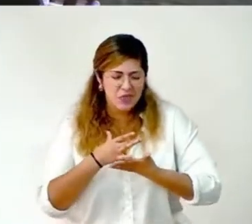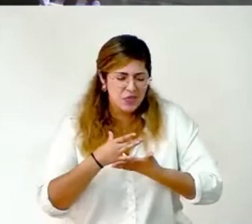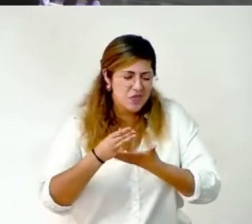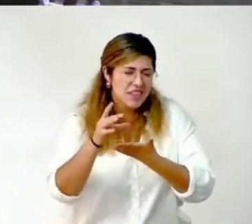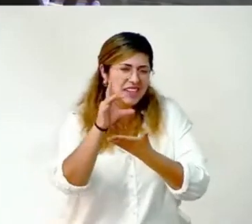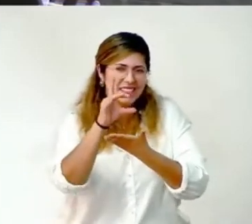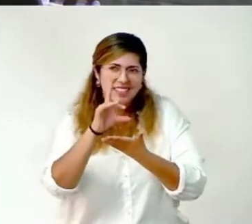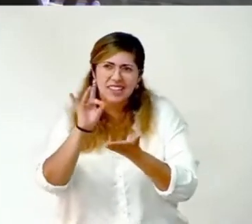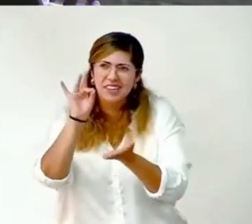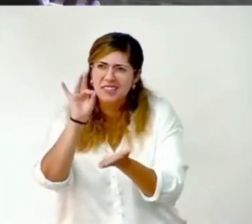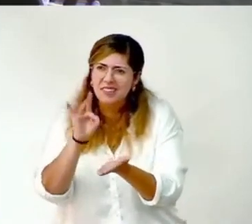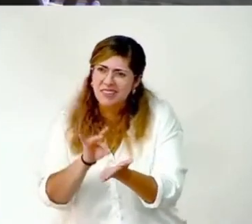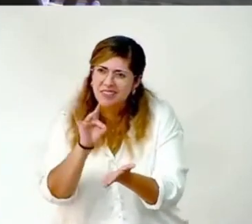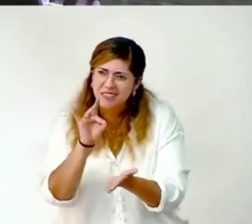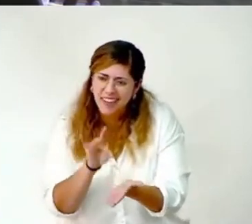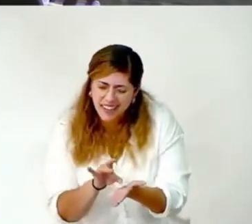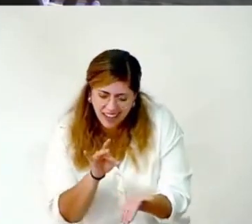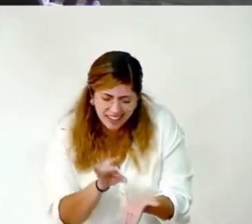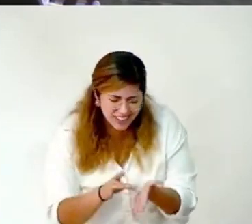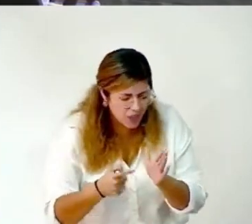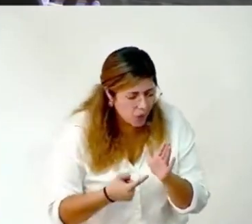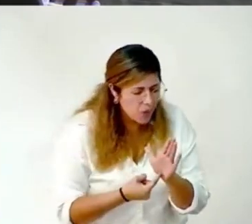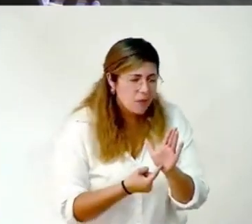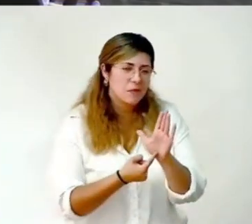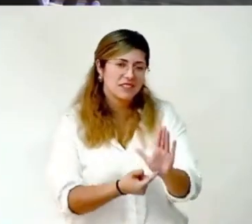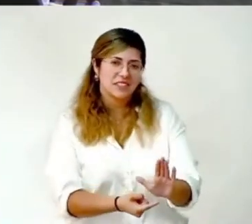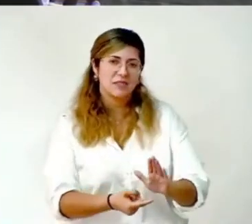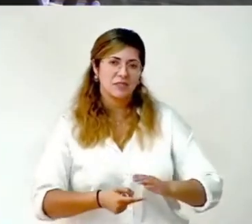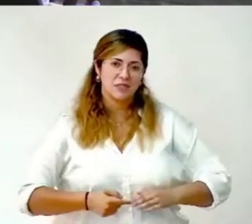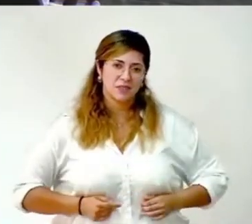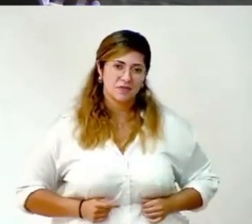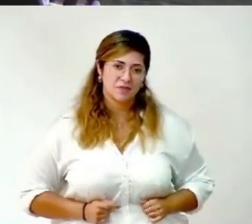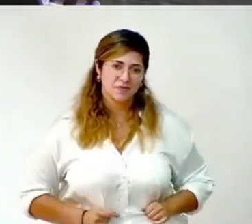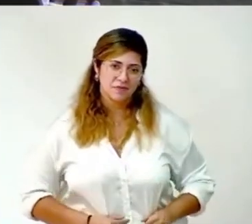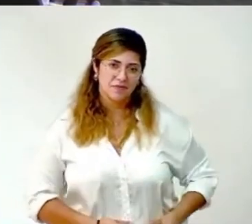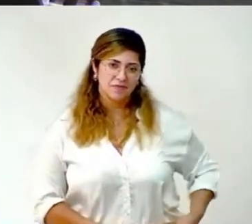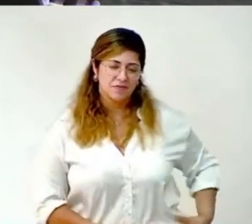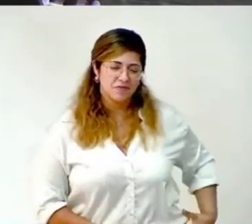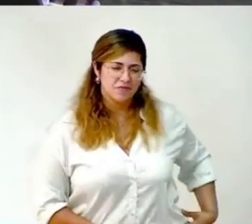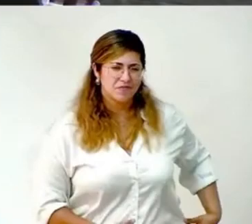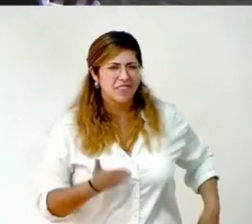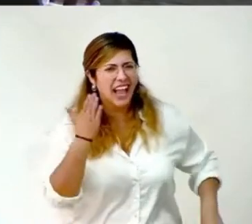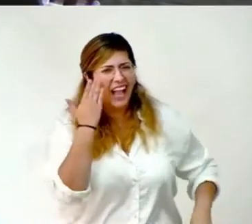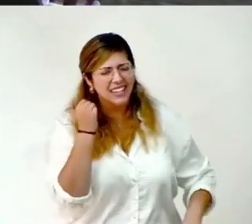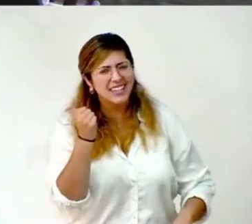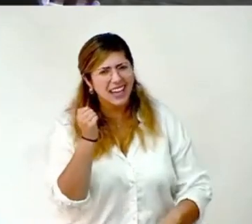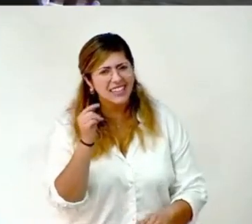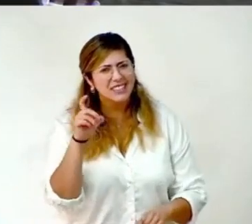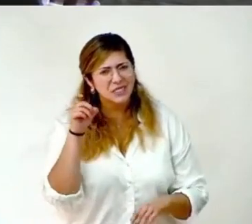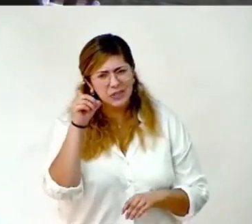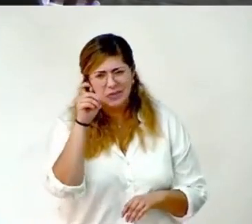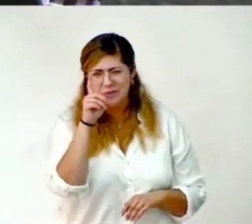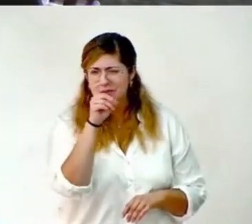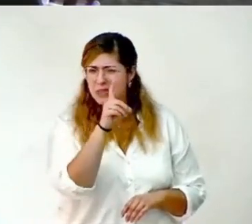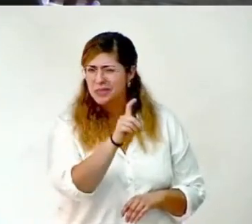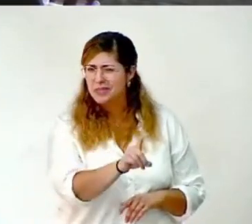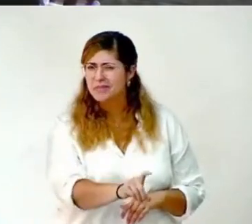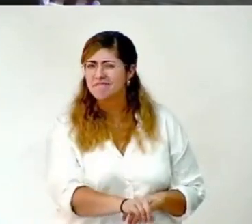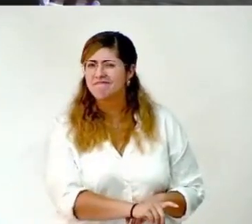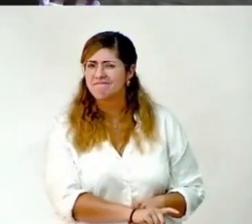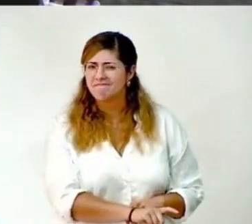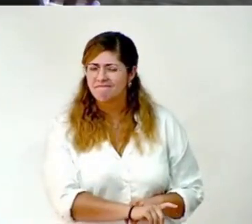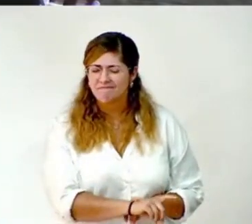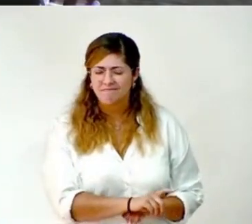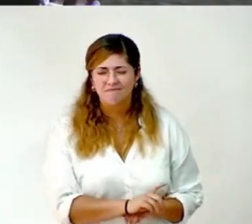que de fato você se tornou um filho de Deus. E eu sei que é duro e difícil. Duro e difícil.